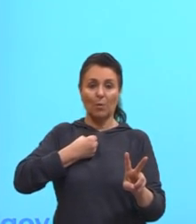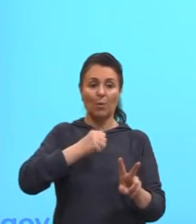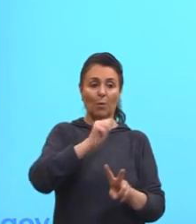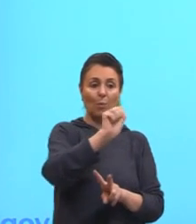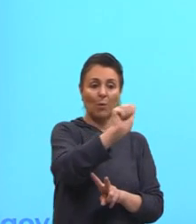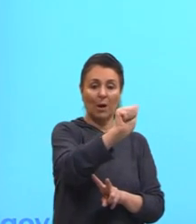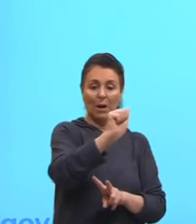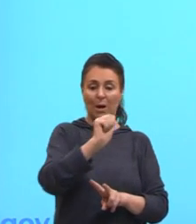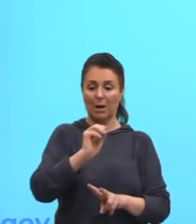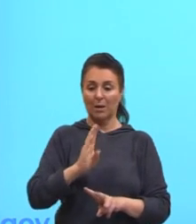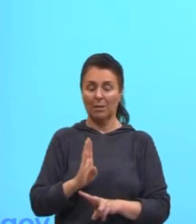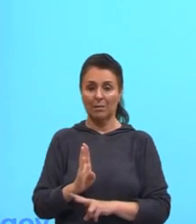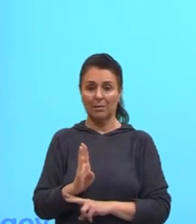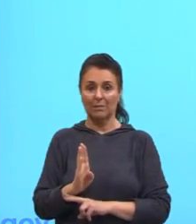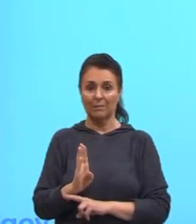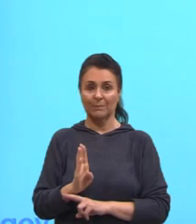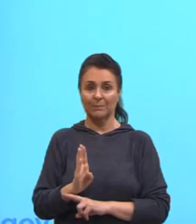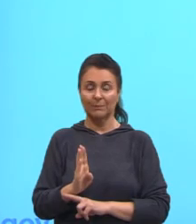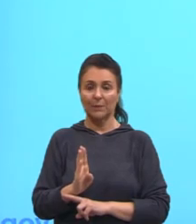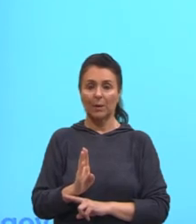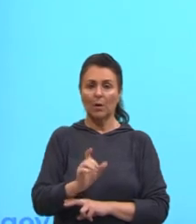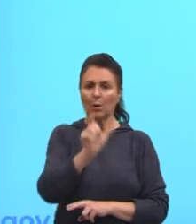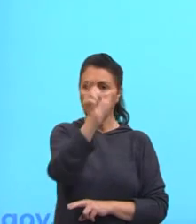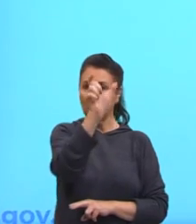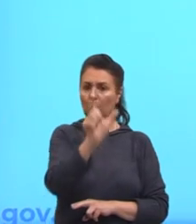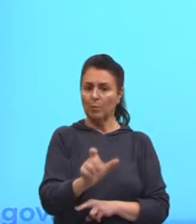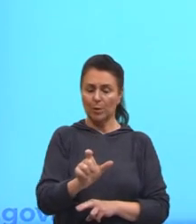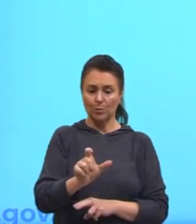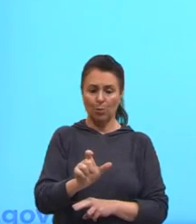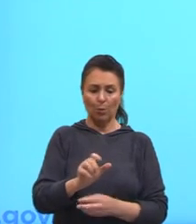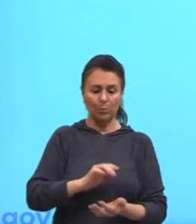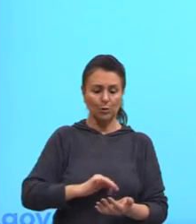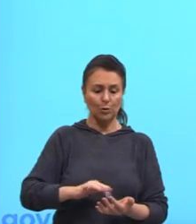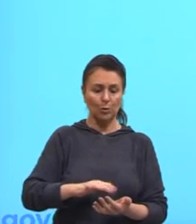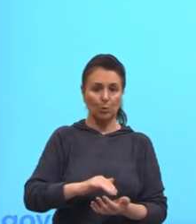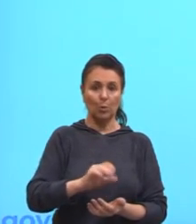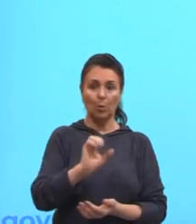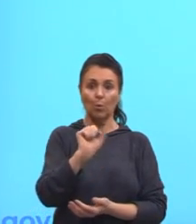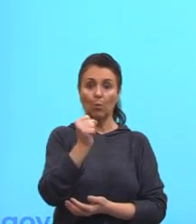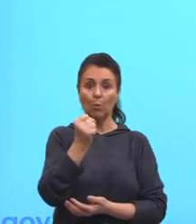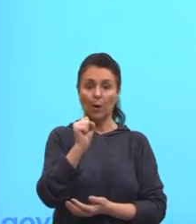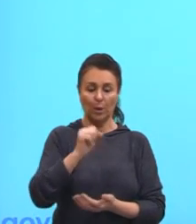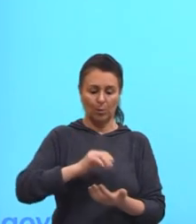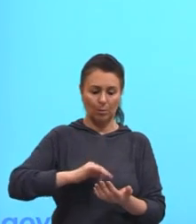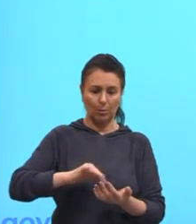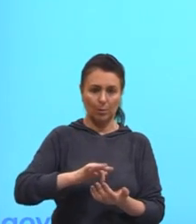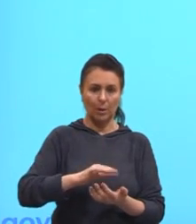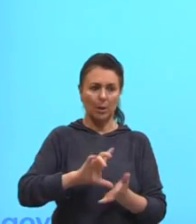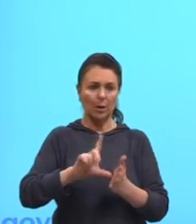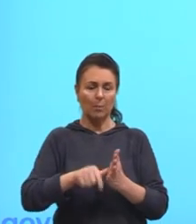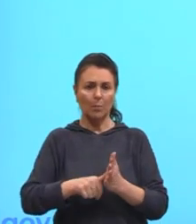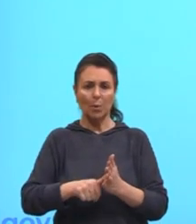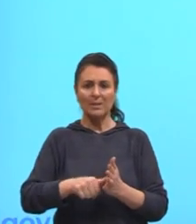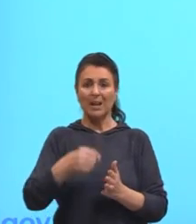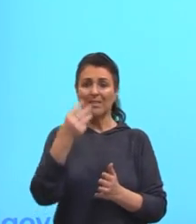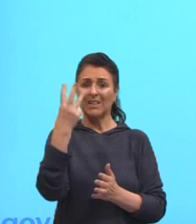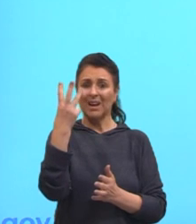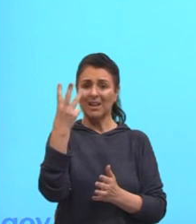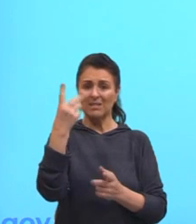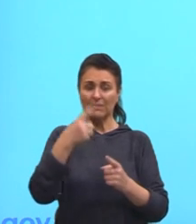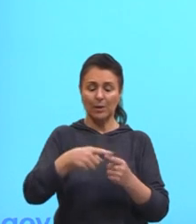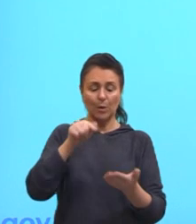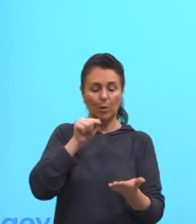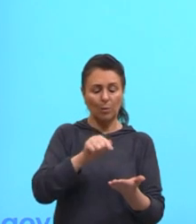A e B é uma pessoa digitou o número 8 na calculadora e em seguida apertou três